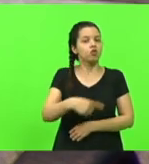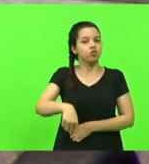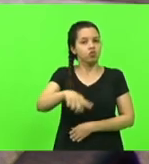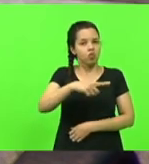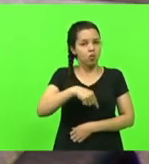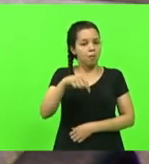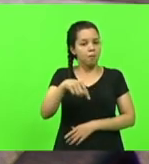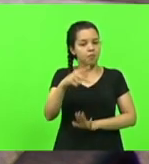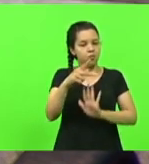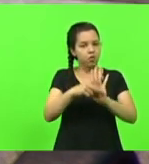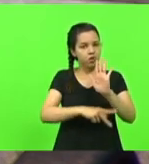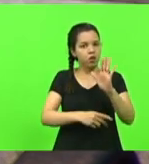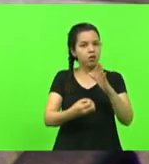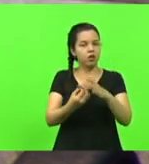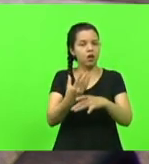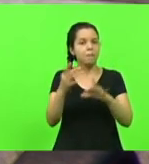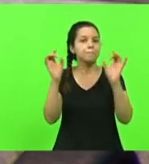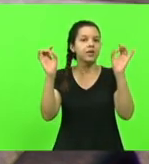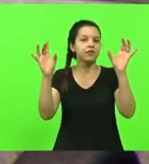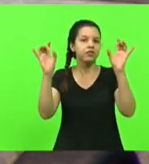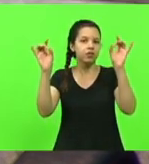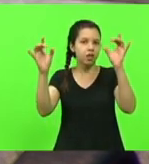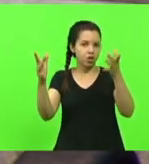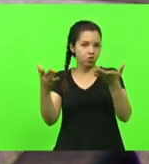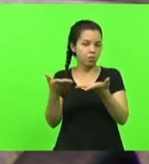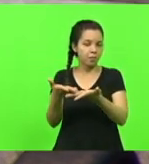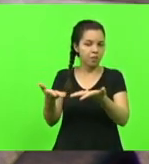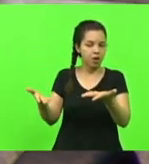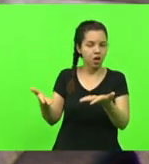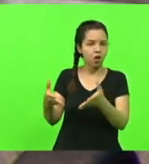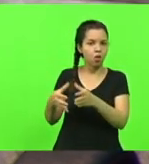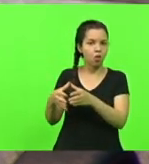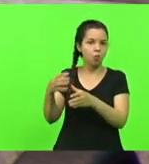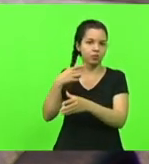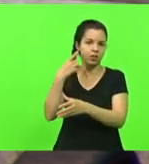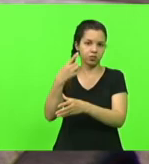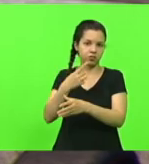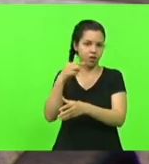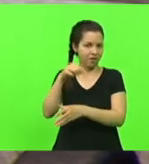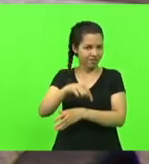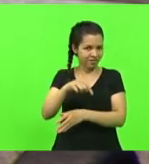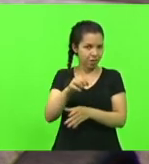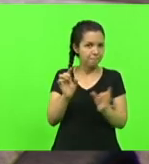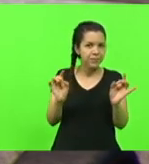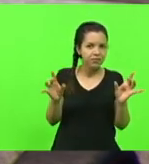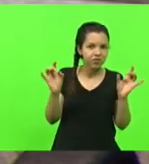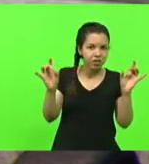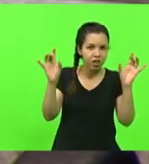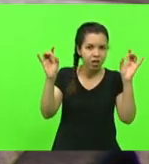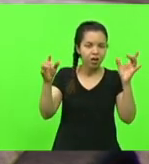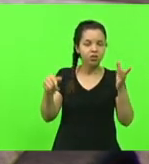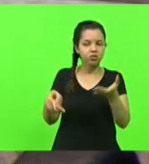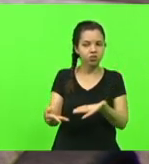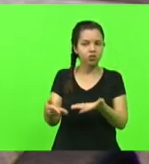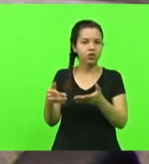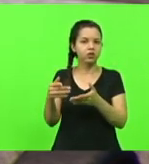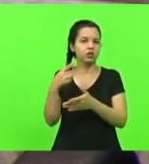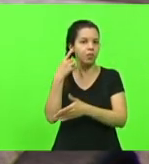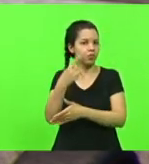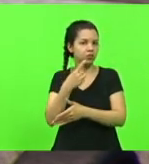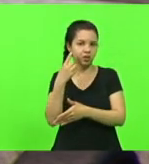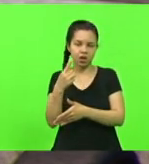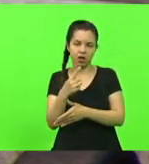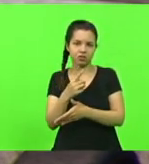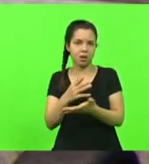projeto criando privilégios para os deputados, que aqui não está se criando privilégio nenhum, não está se